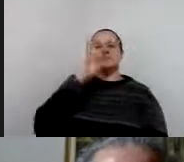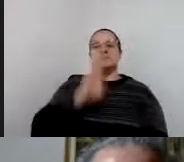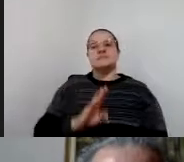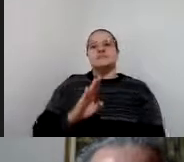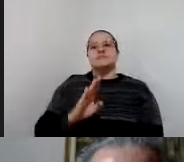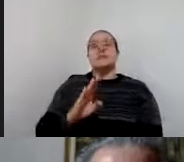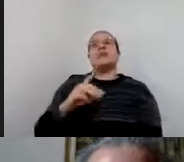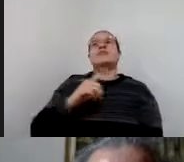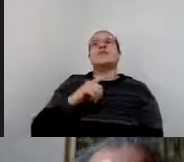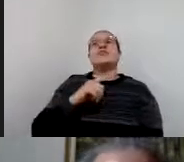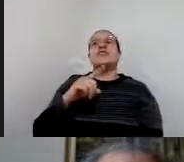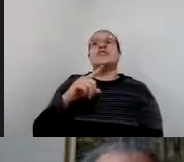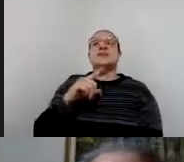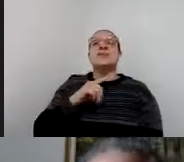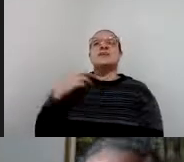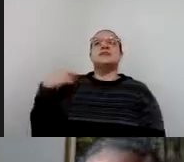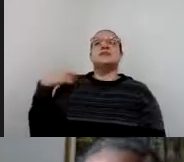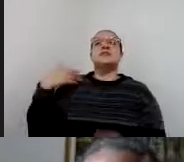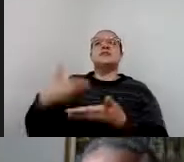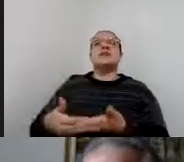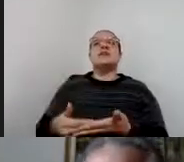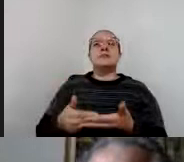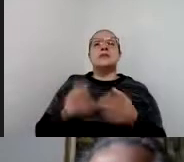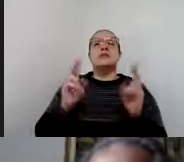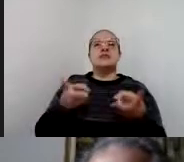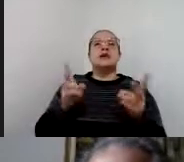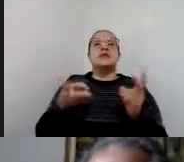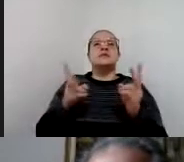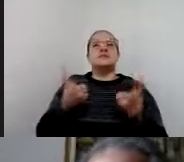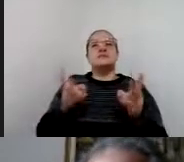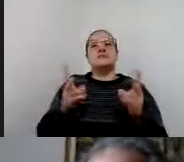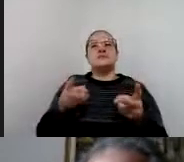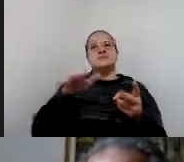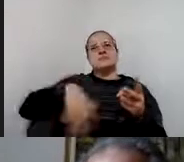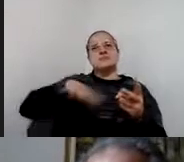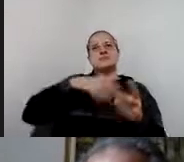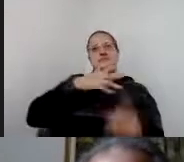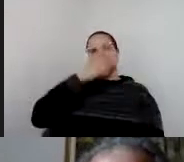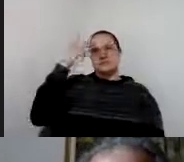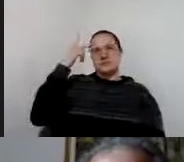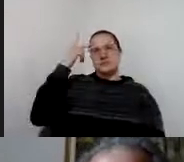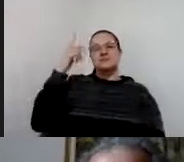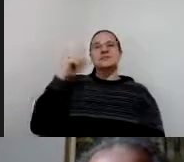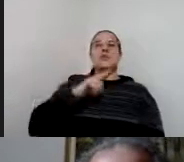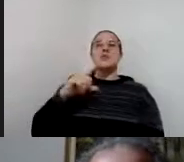quero realmente cumprimentar e a minha alegria de ver aqui pessoas que estão tão